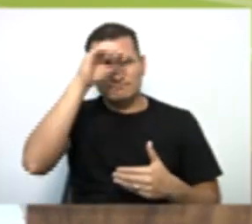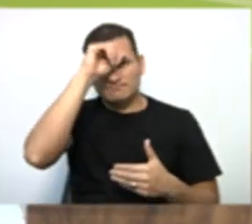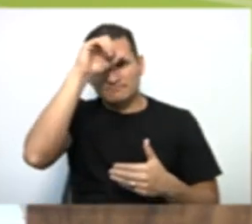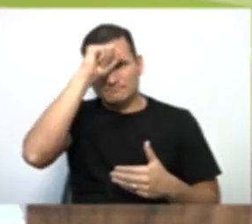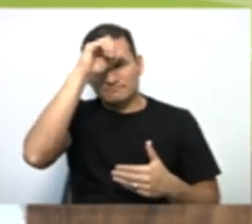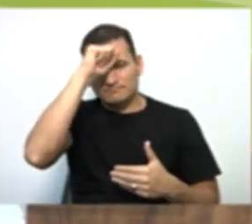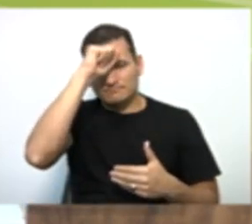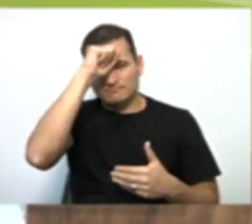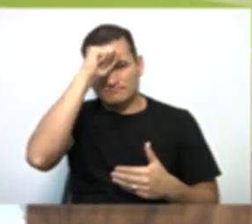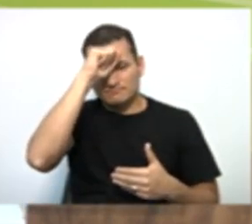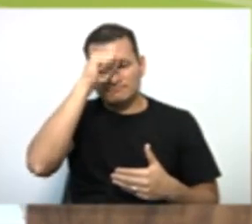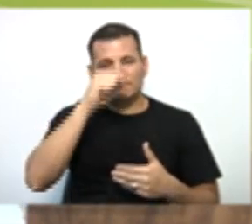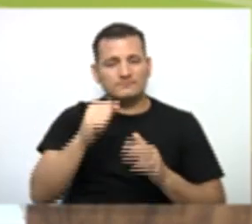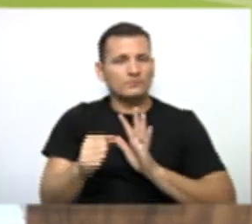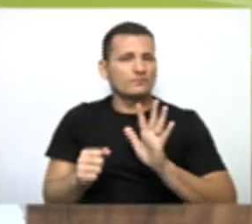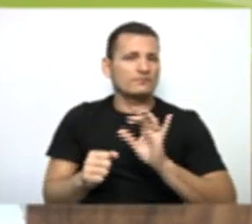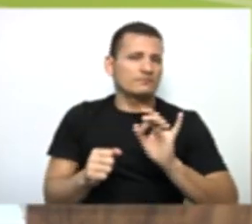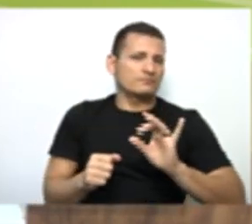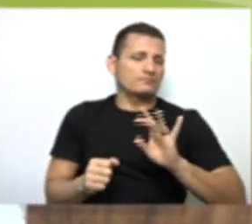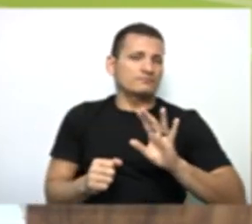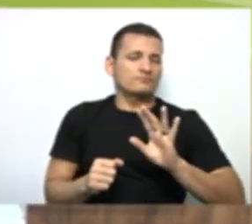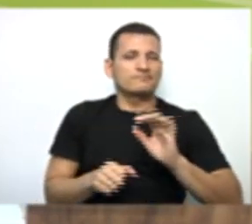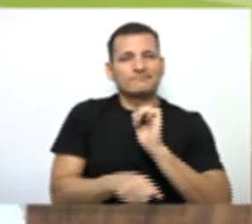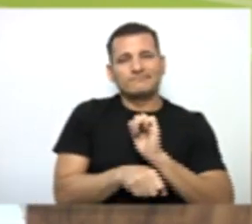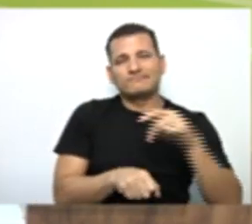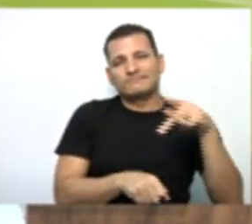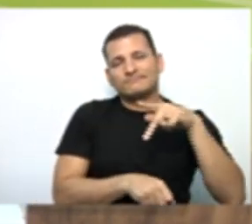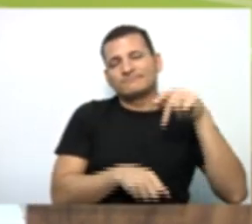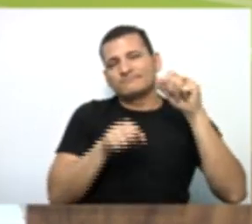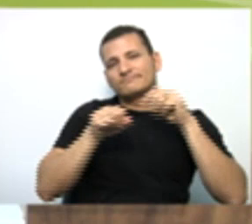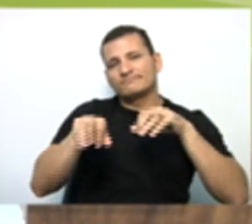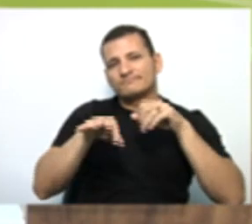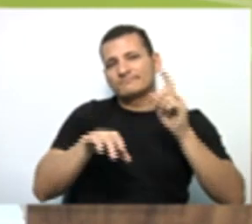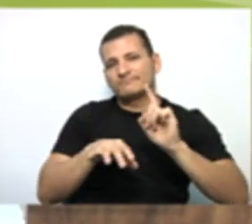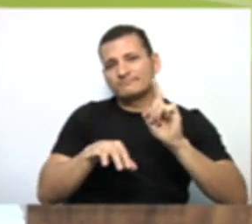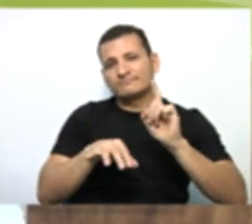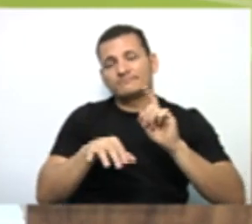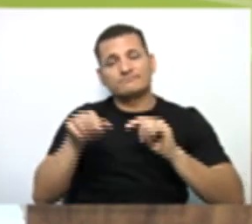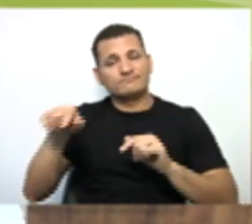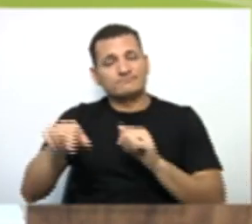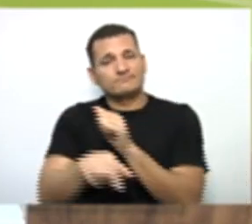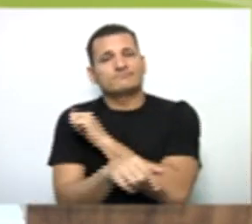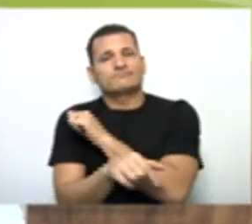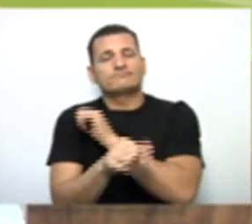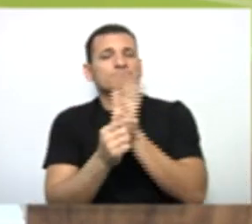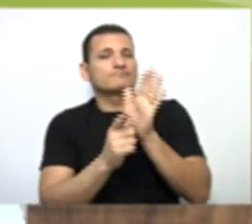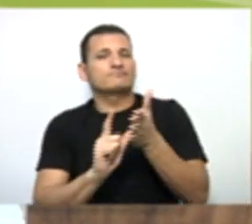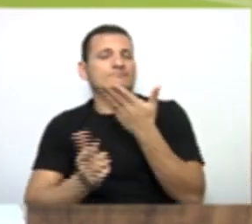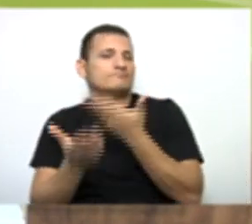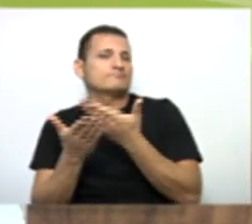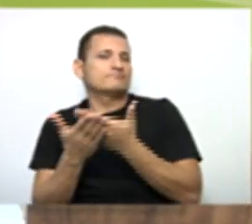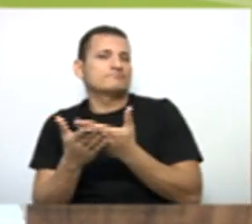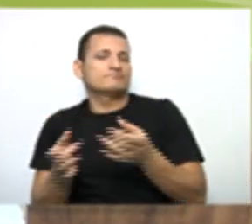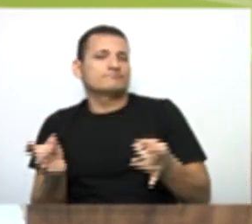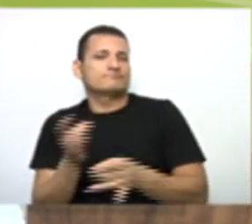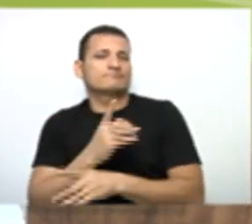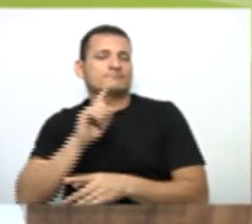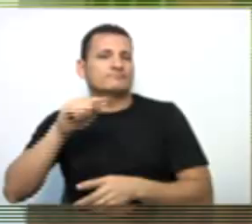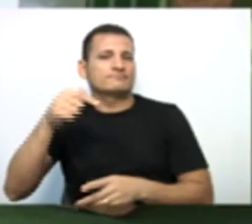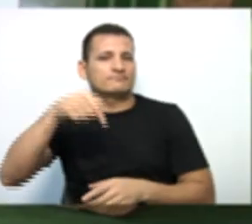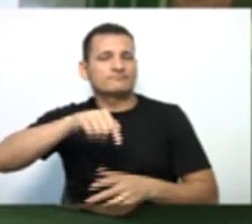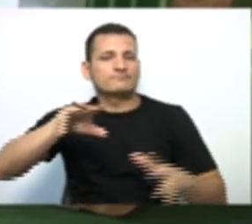torna mais passivo, ele não espera só a aula acontecer para ele estudar. Ele estuda antes e vem aqui e complementa essa